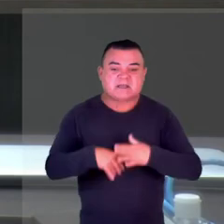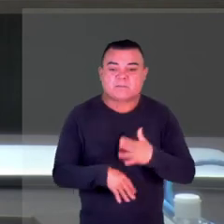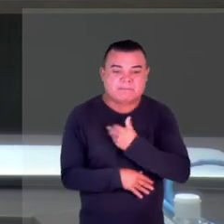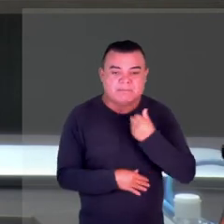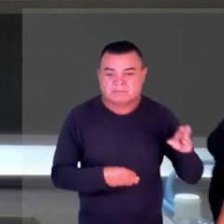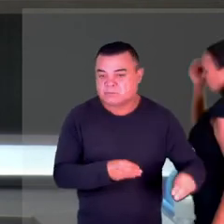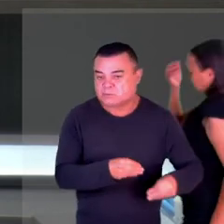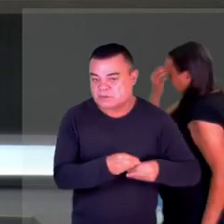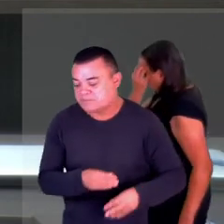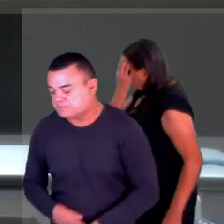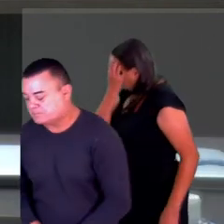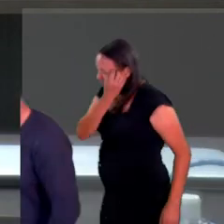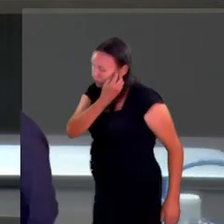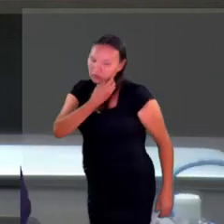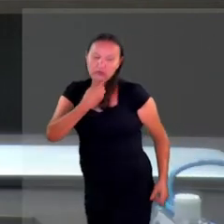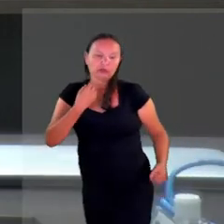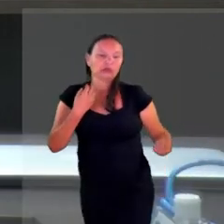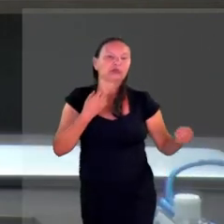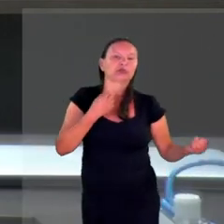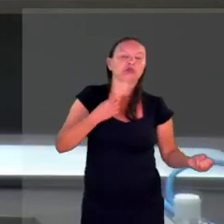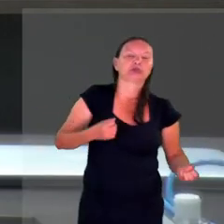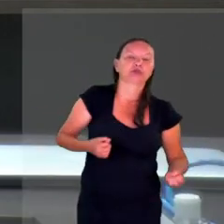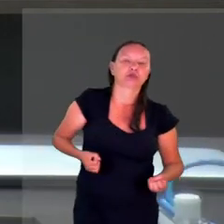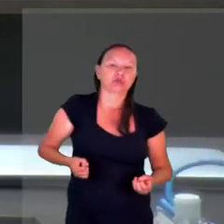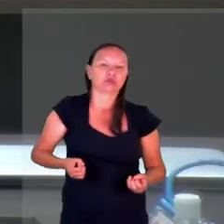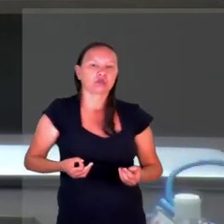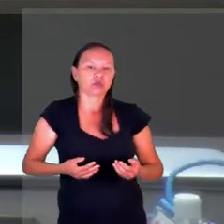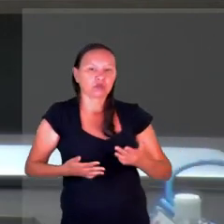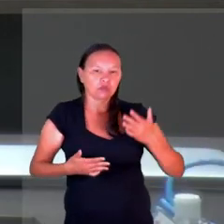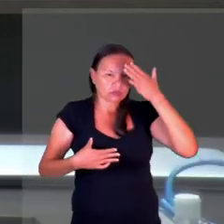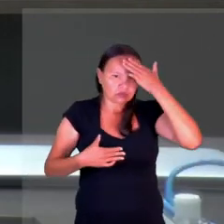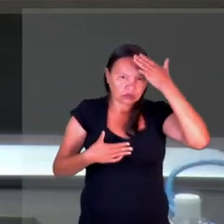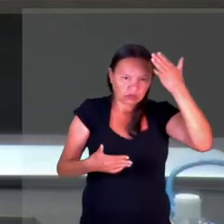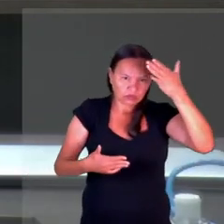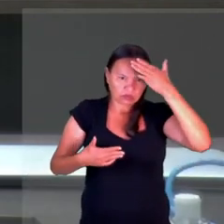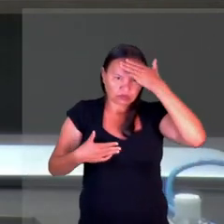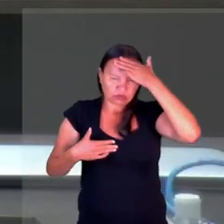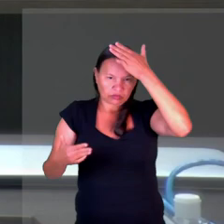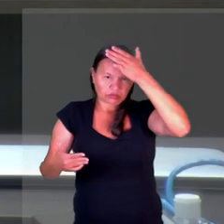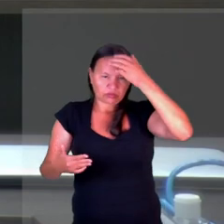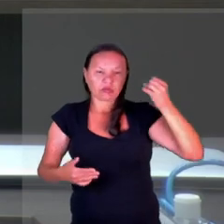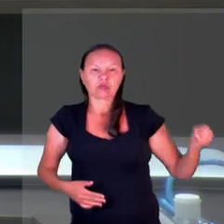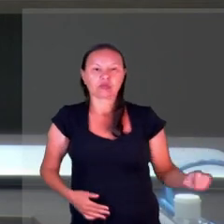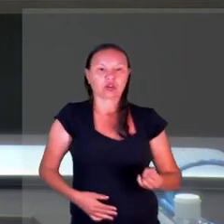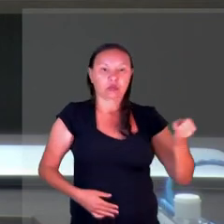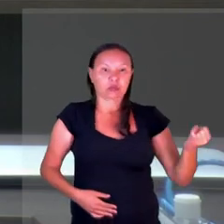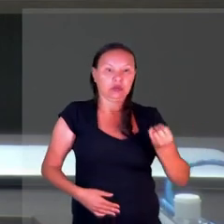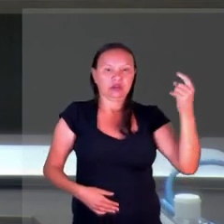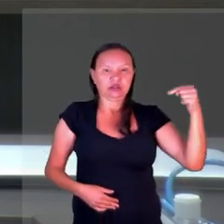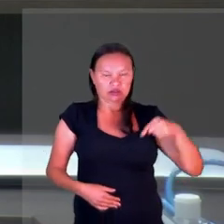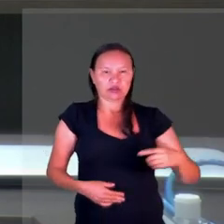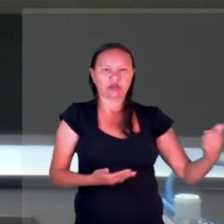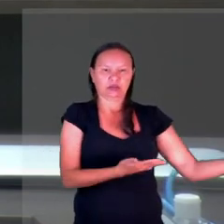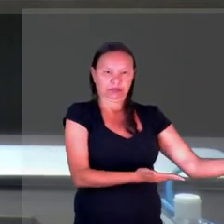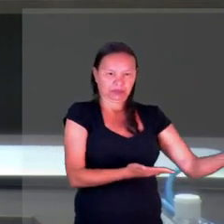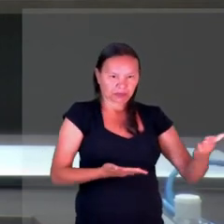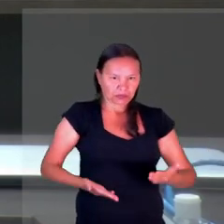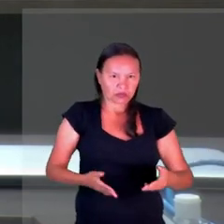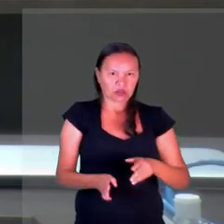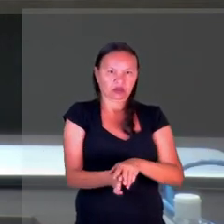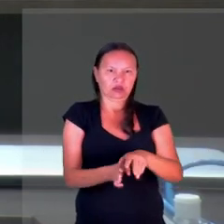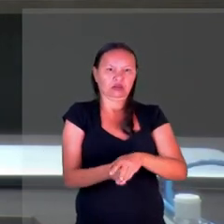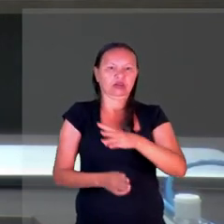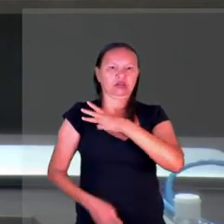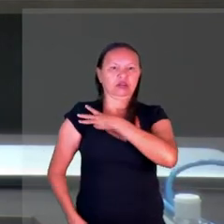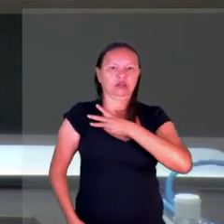complementares e Foi uma satisfação estar aqui agradeço imensamente ao convite formulado pelo Conselho Nacional do